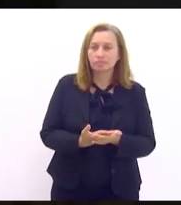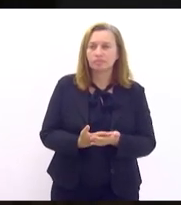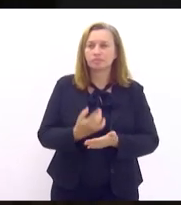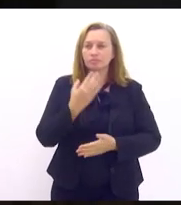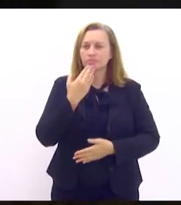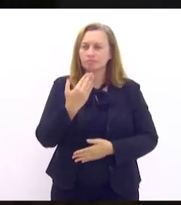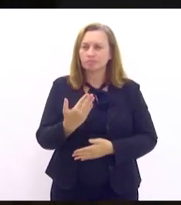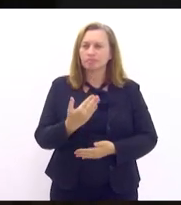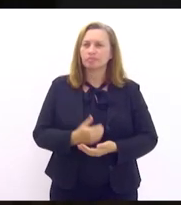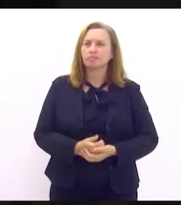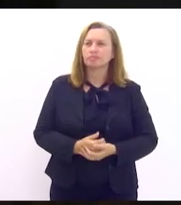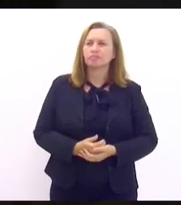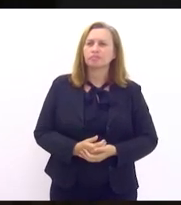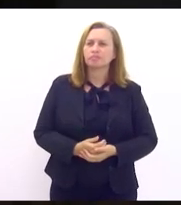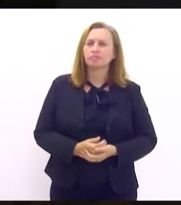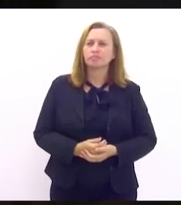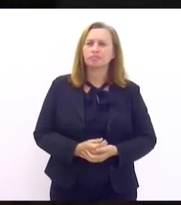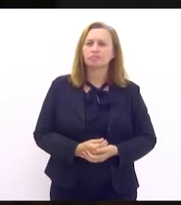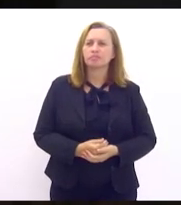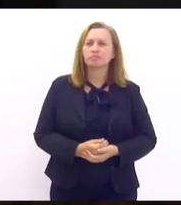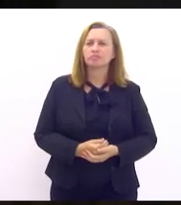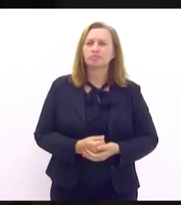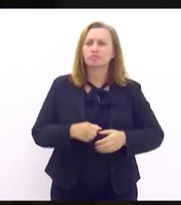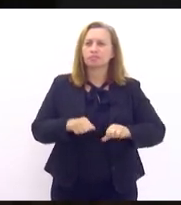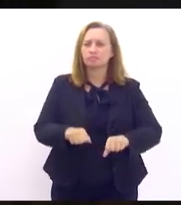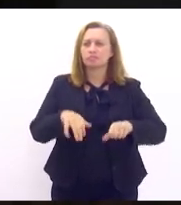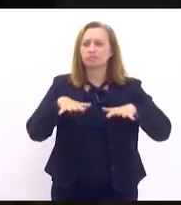prorrogação da presente sessão